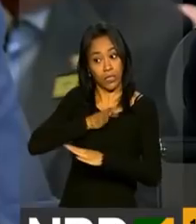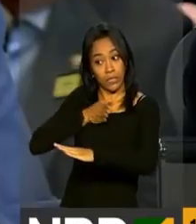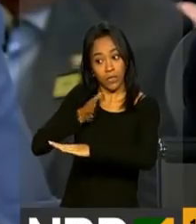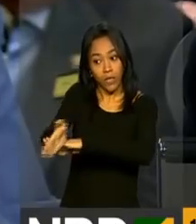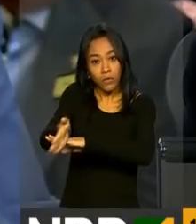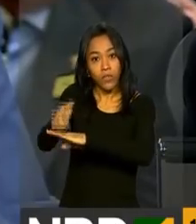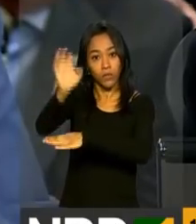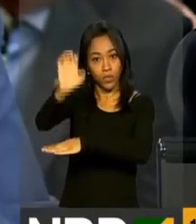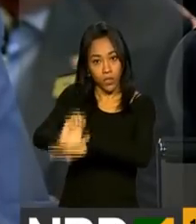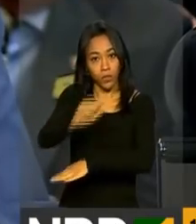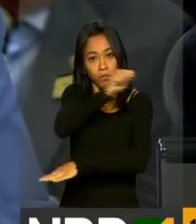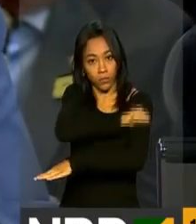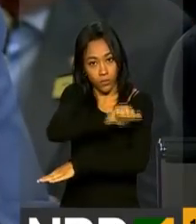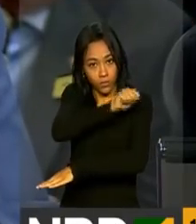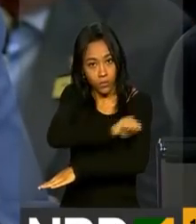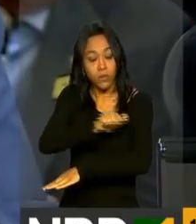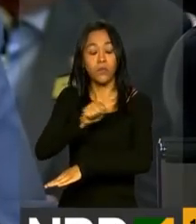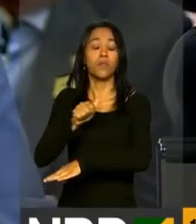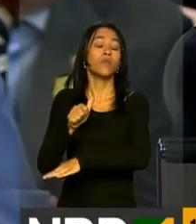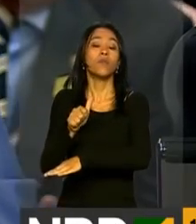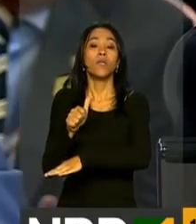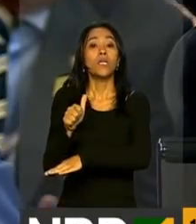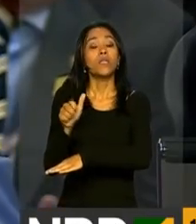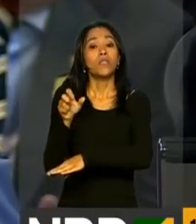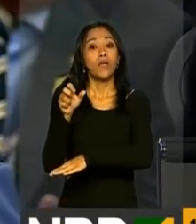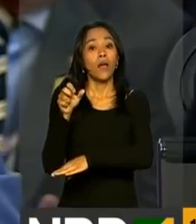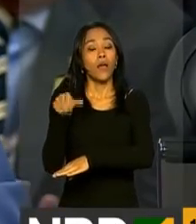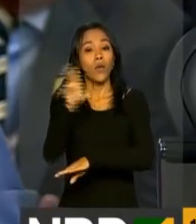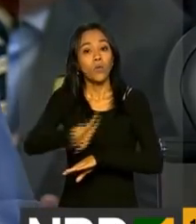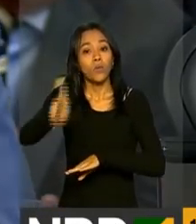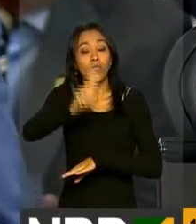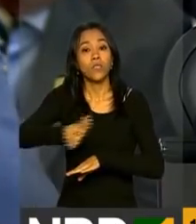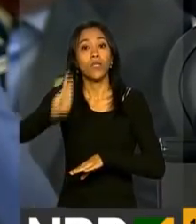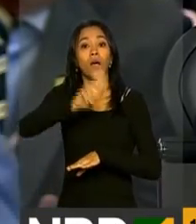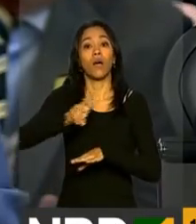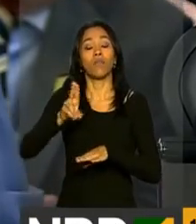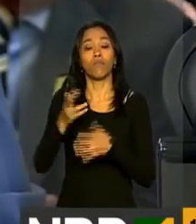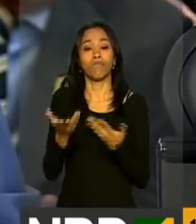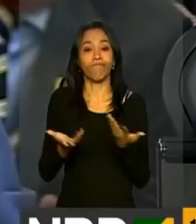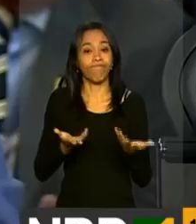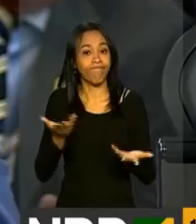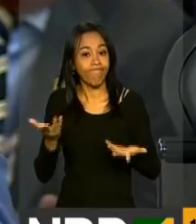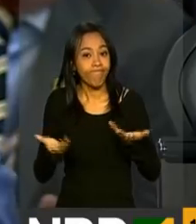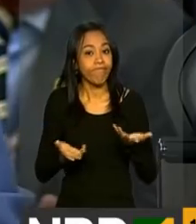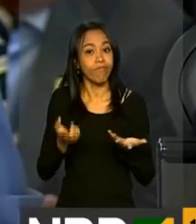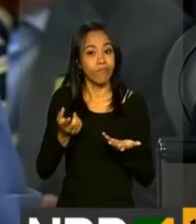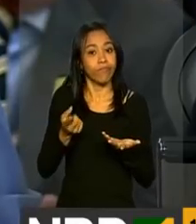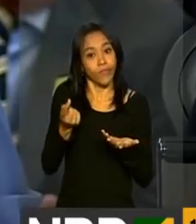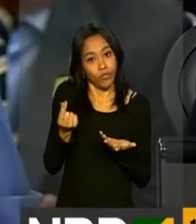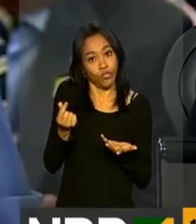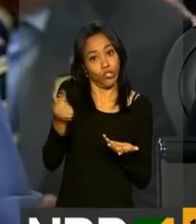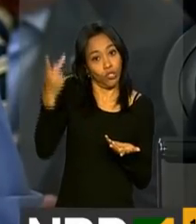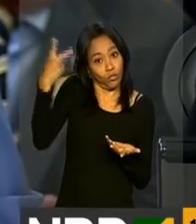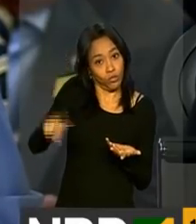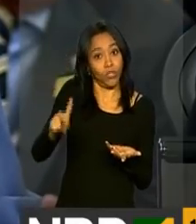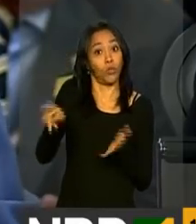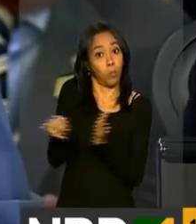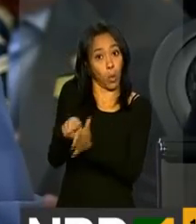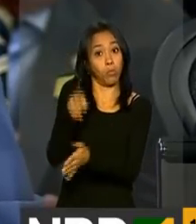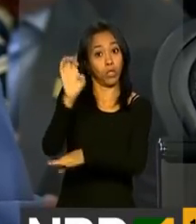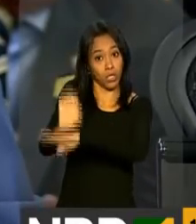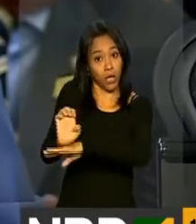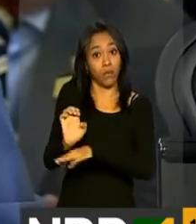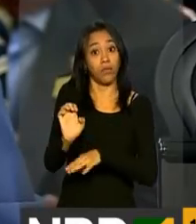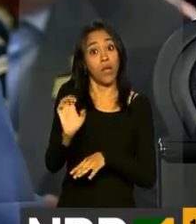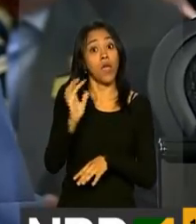além da naturalmente é se utilizar os recursos do estado o fato é que